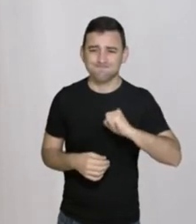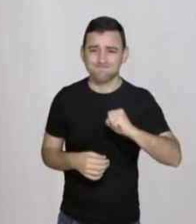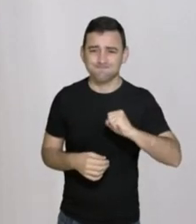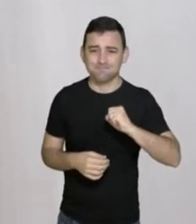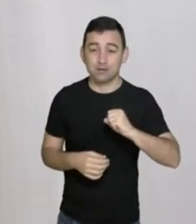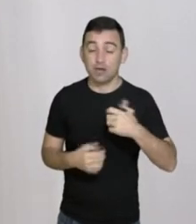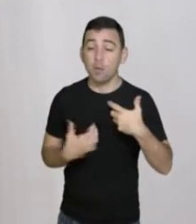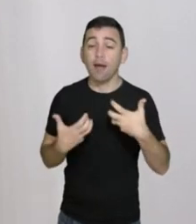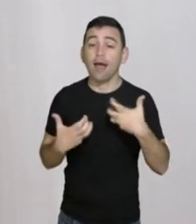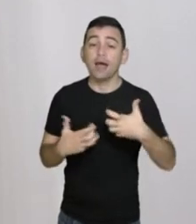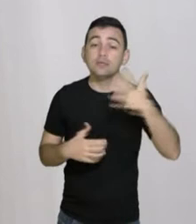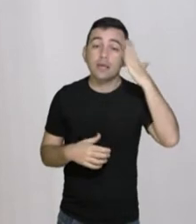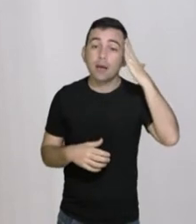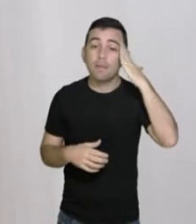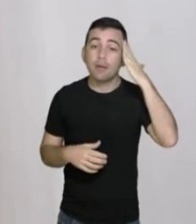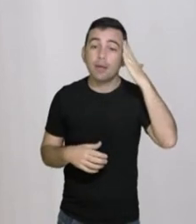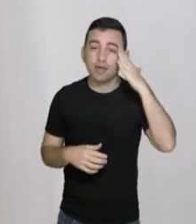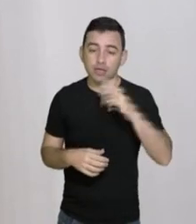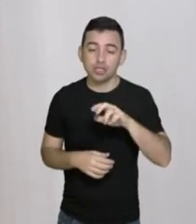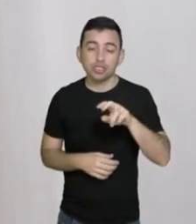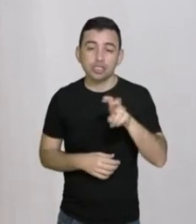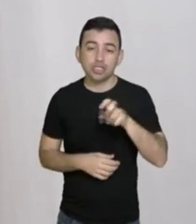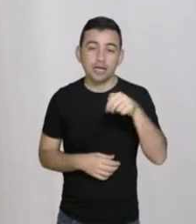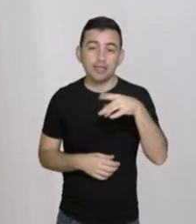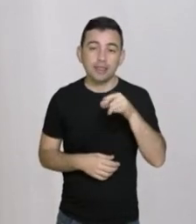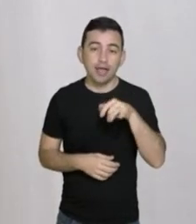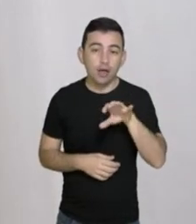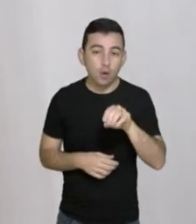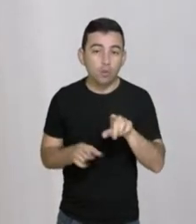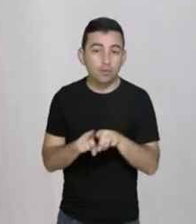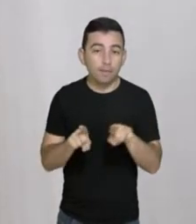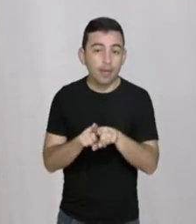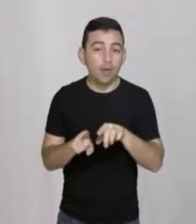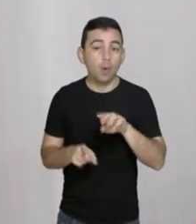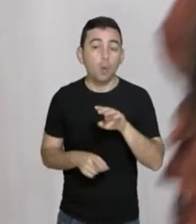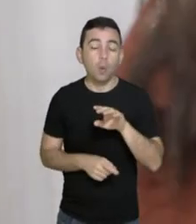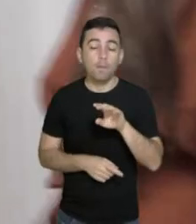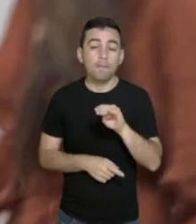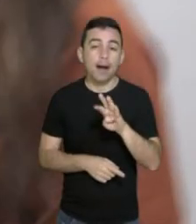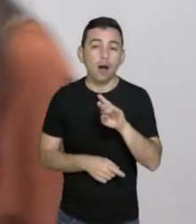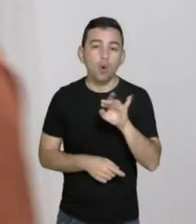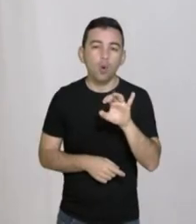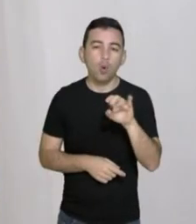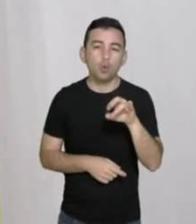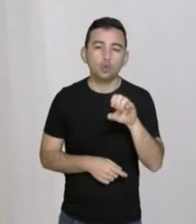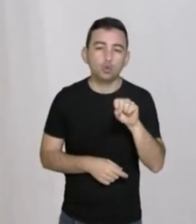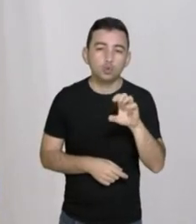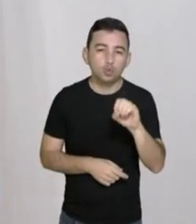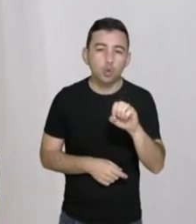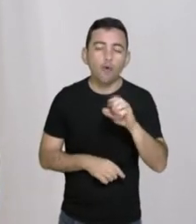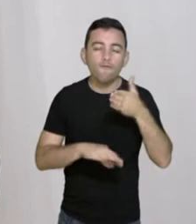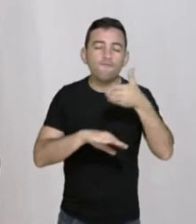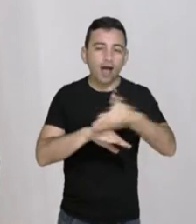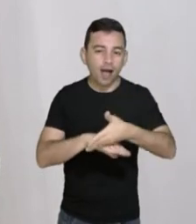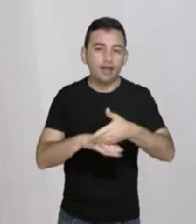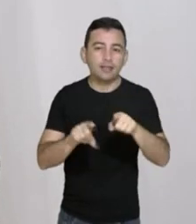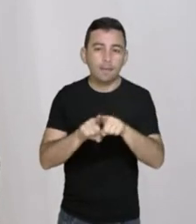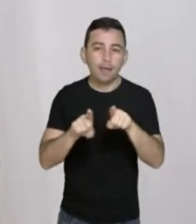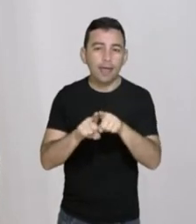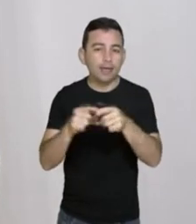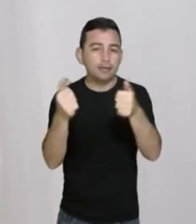para saber se o Xandão e o Barroso vão ter coragem de ir lá no Senado e